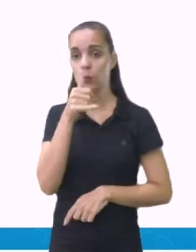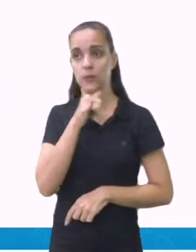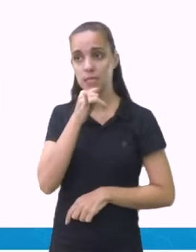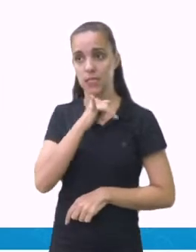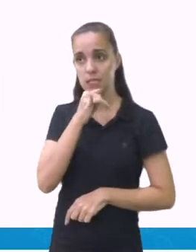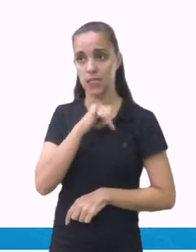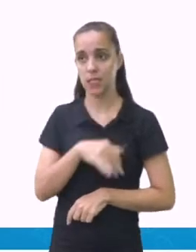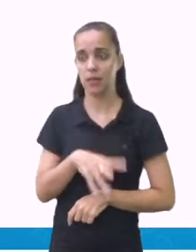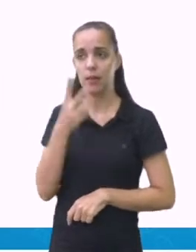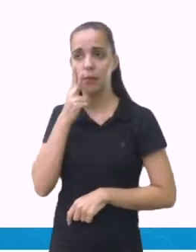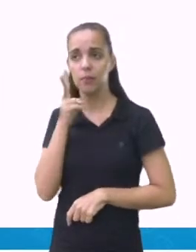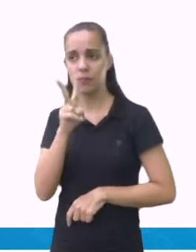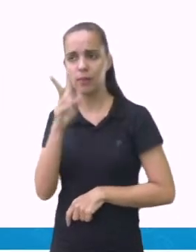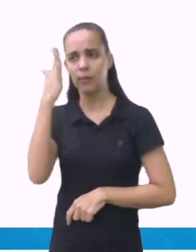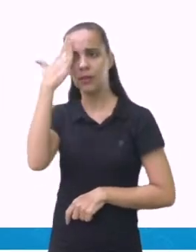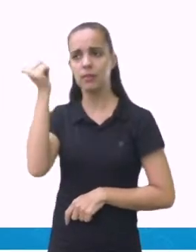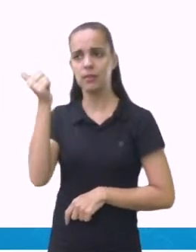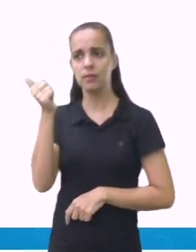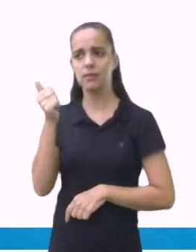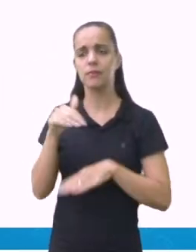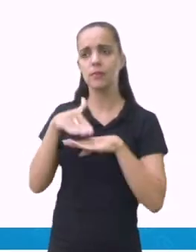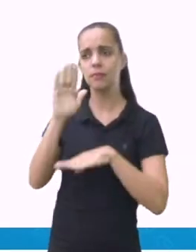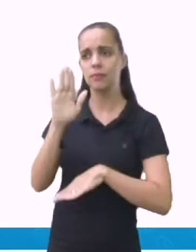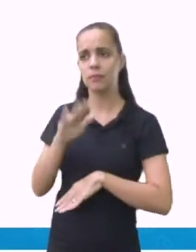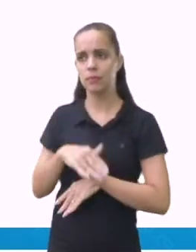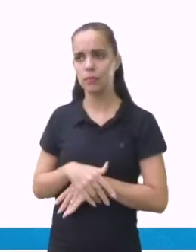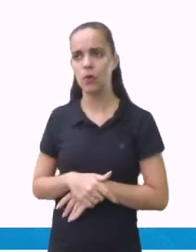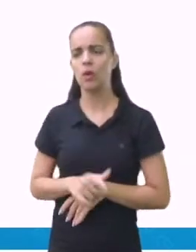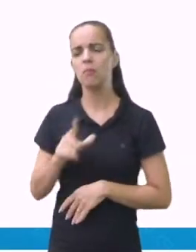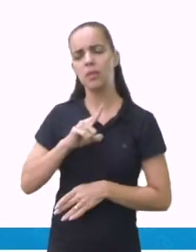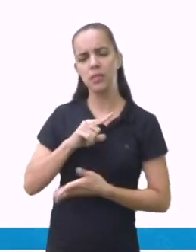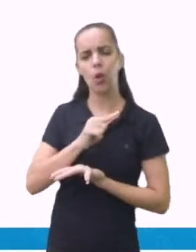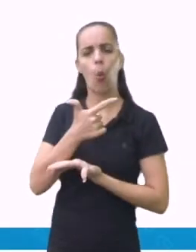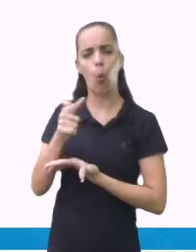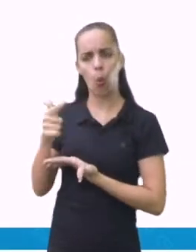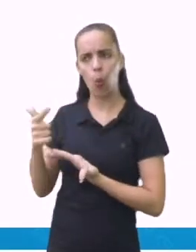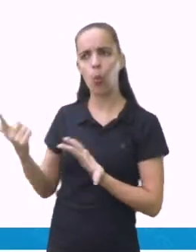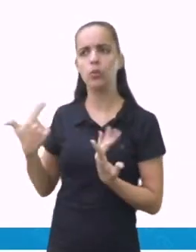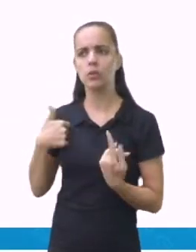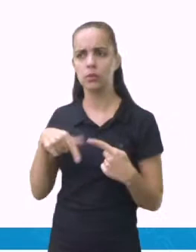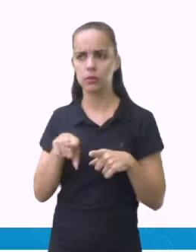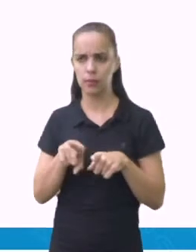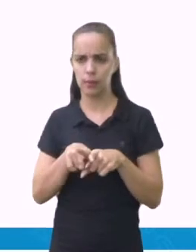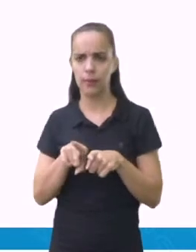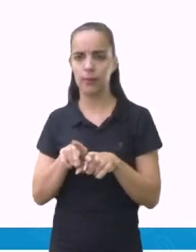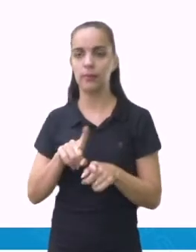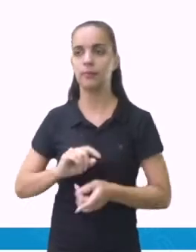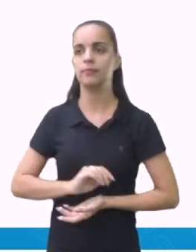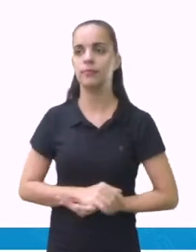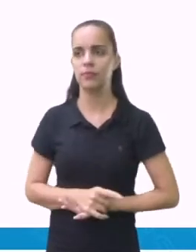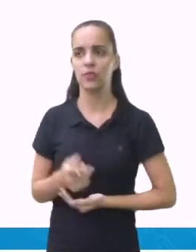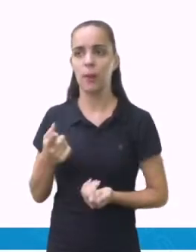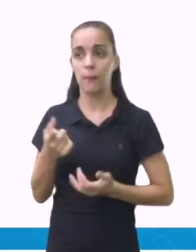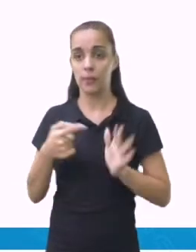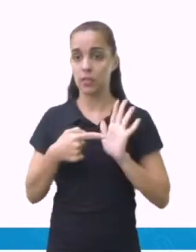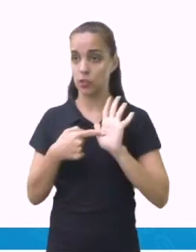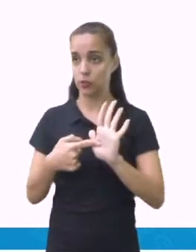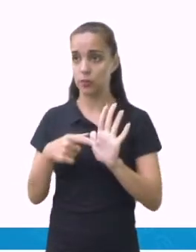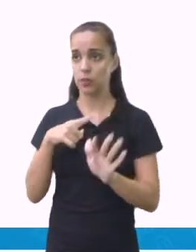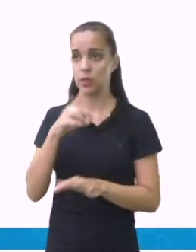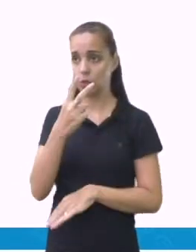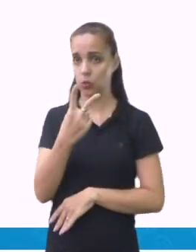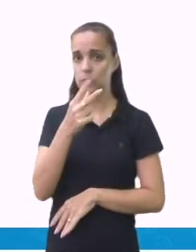para você saber, mas temos outros exemplos também, tá? Mas aqui a gente só vai dar